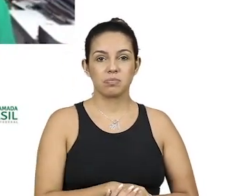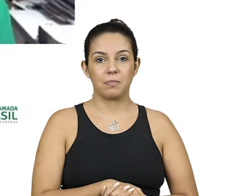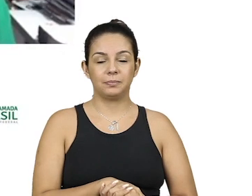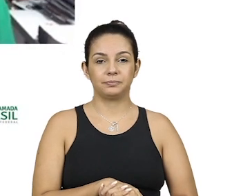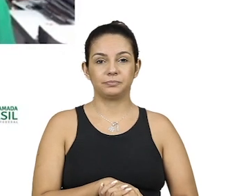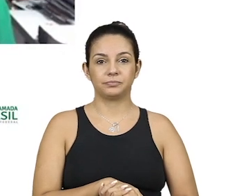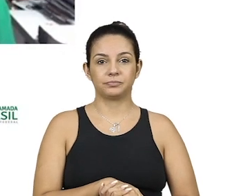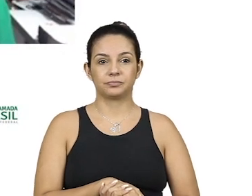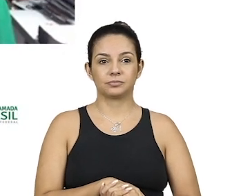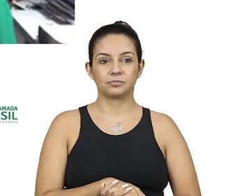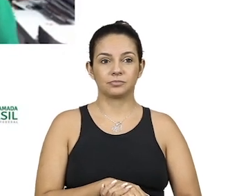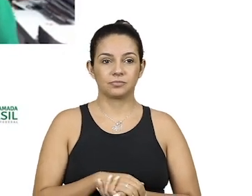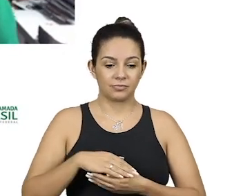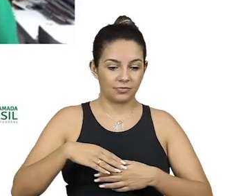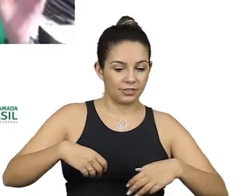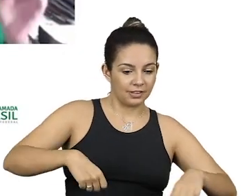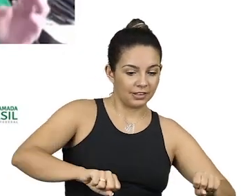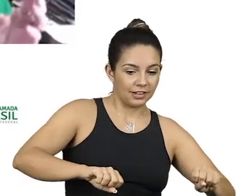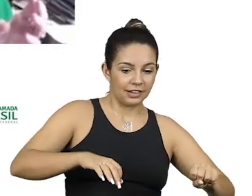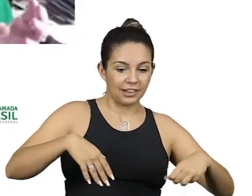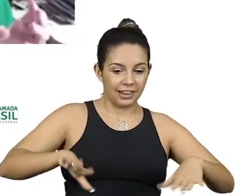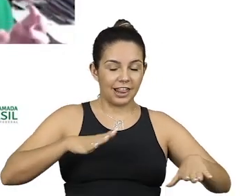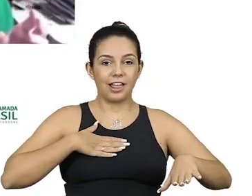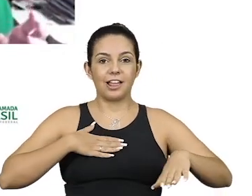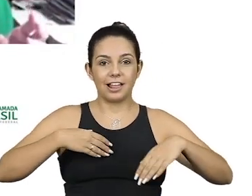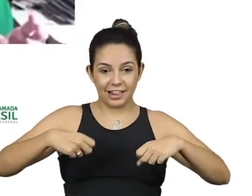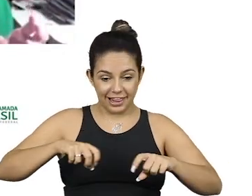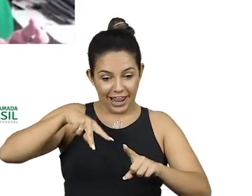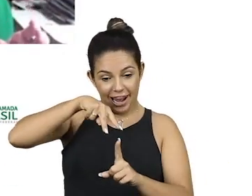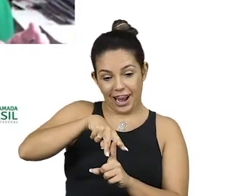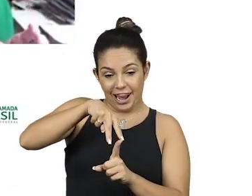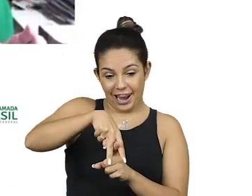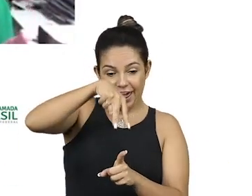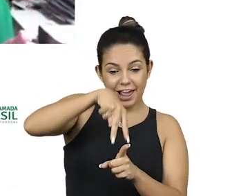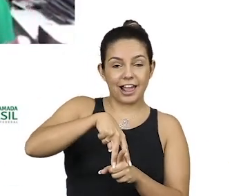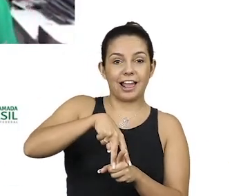cobra, largou a lambreta comigo na